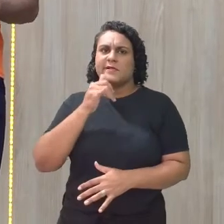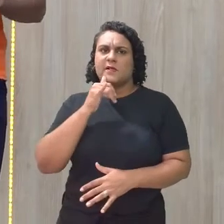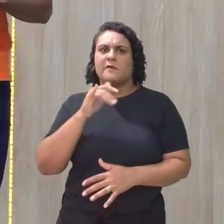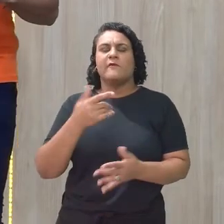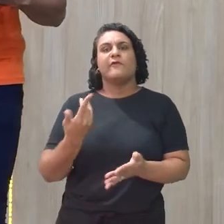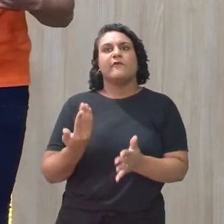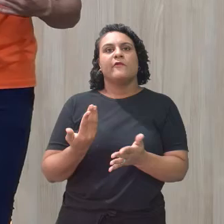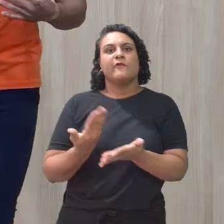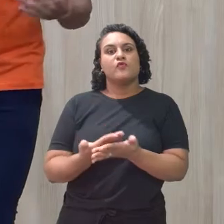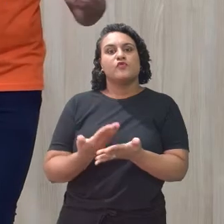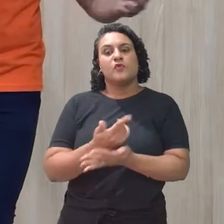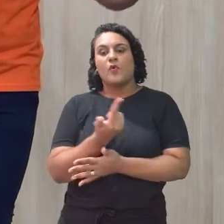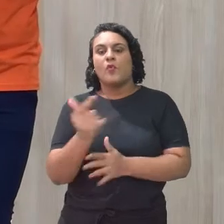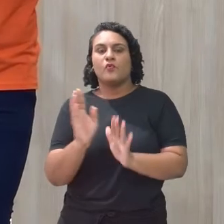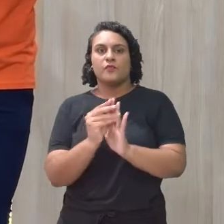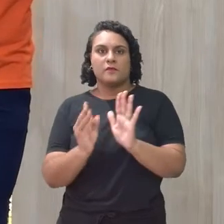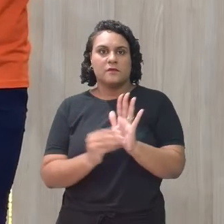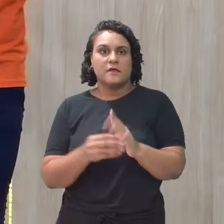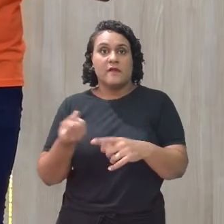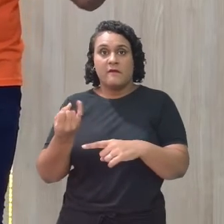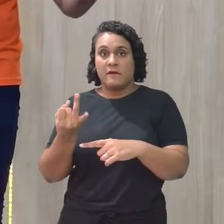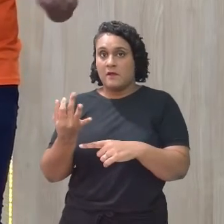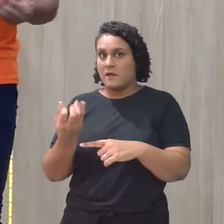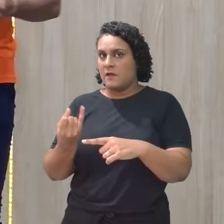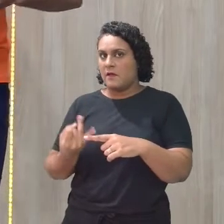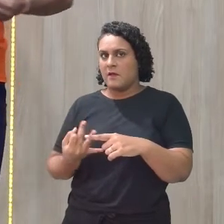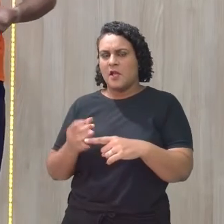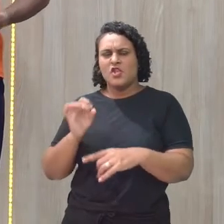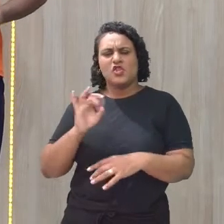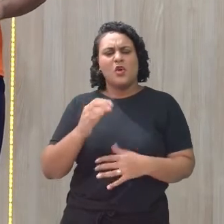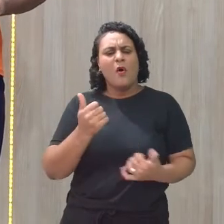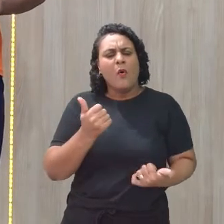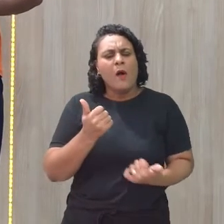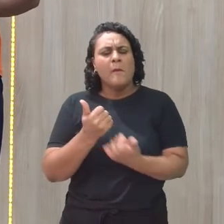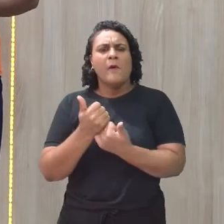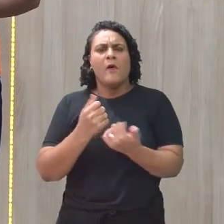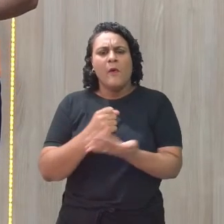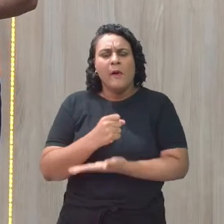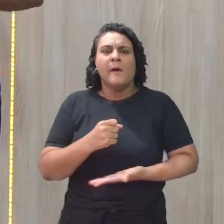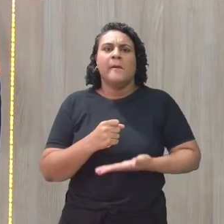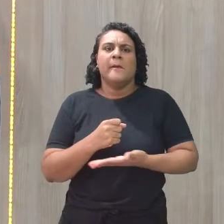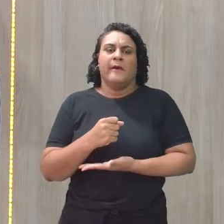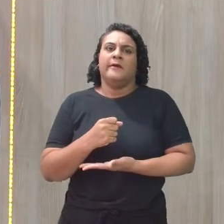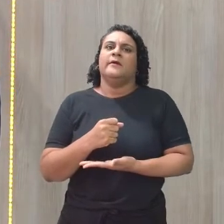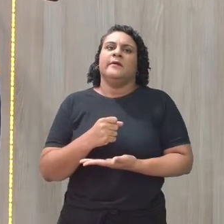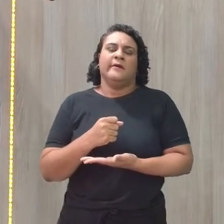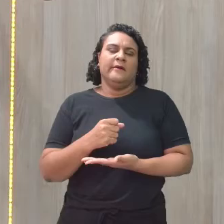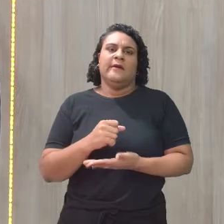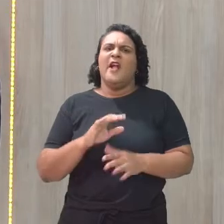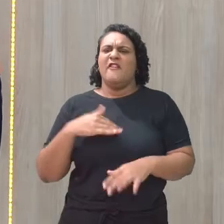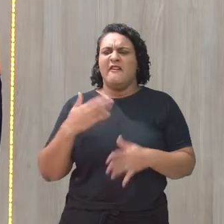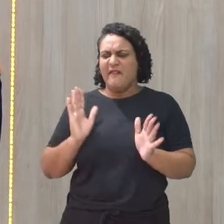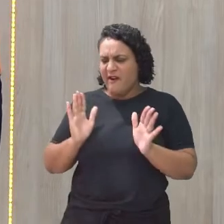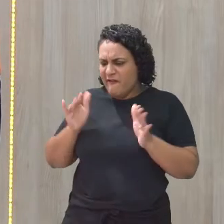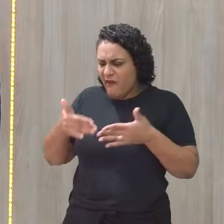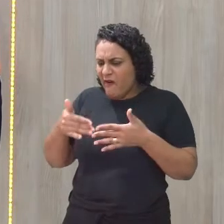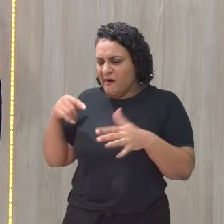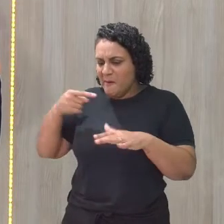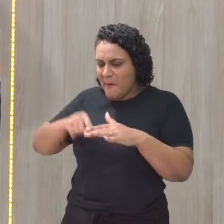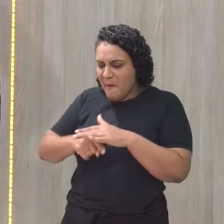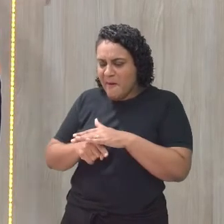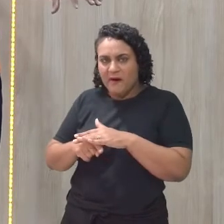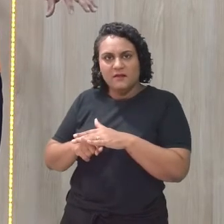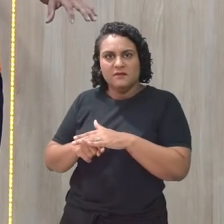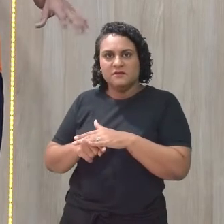com outros assuntos, fração vai ser só um pedaço pequenininho dessa temática e a gente não vai ficar tanto tempo mais